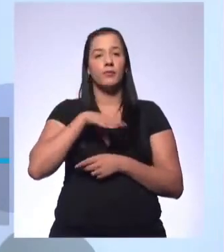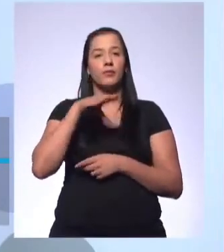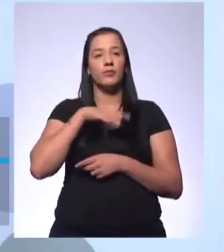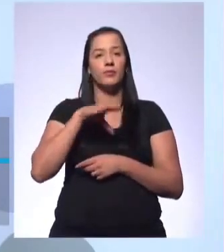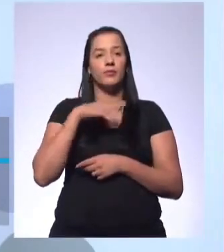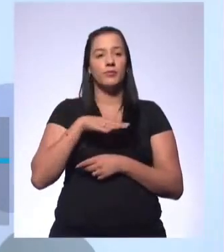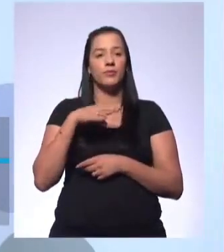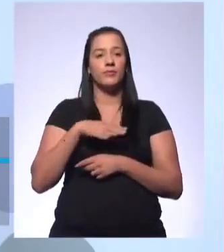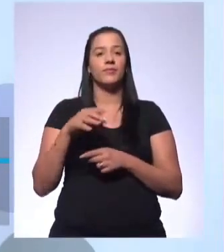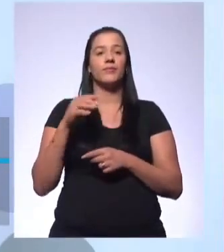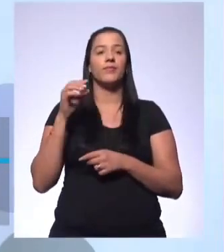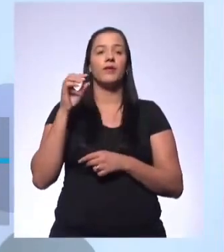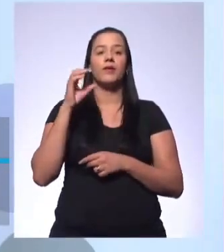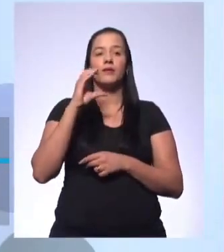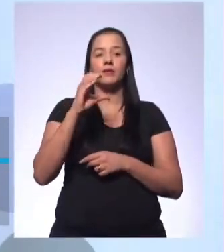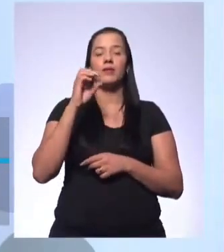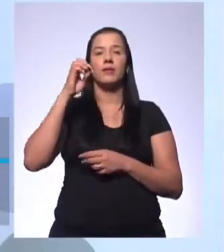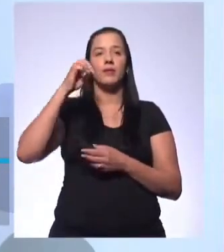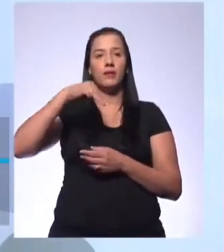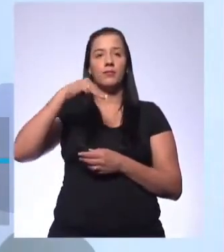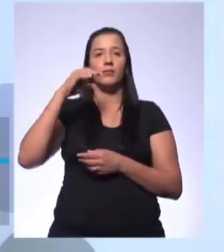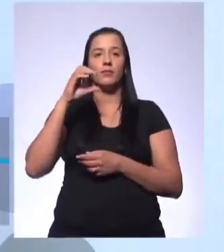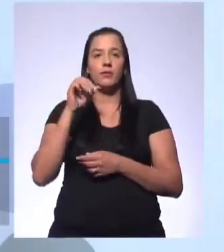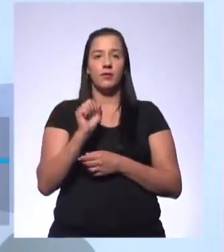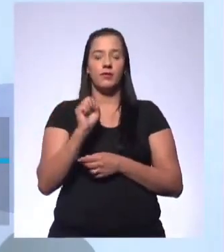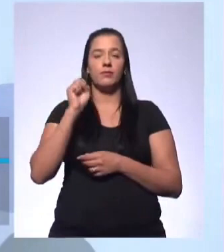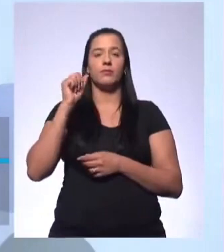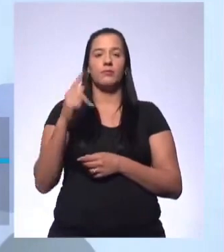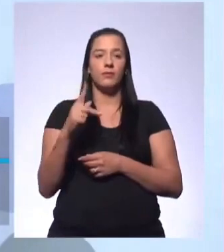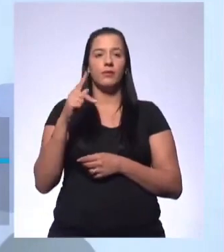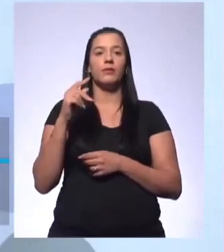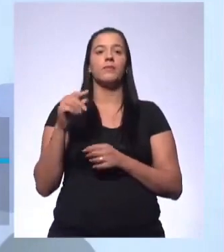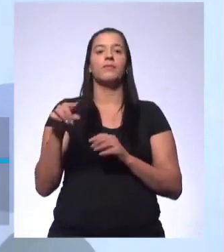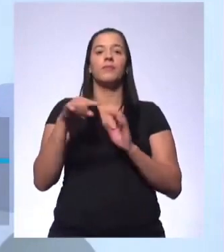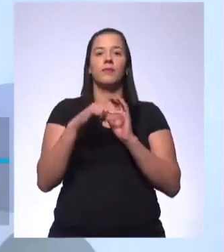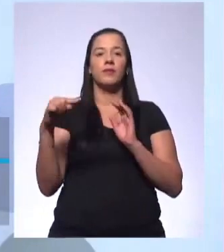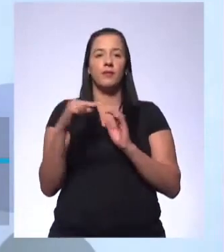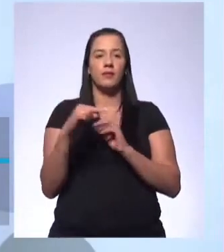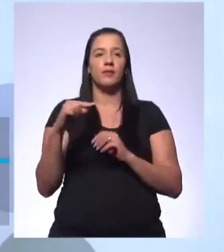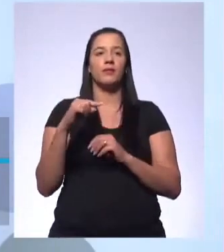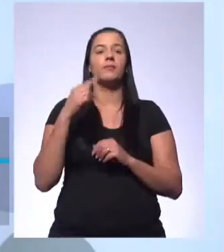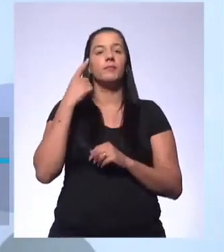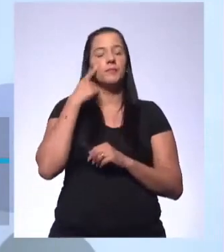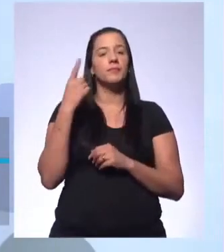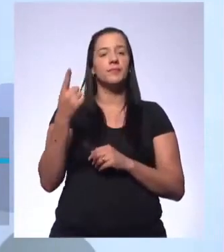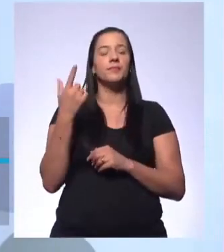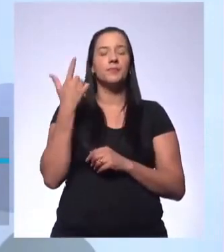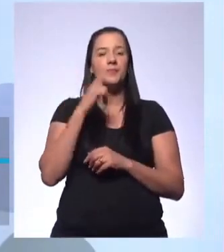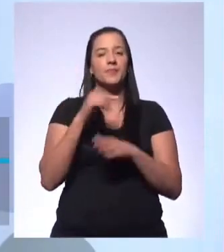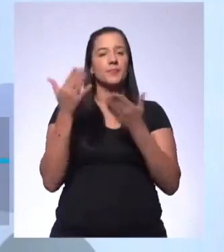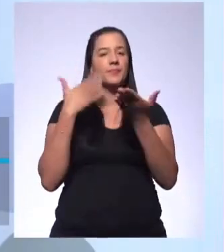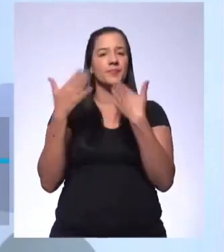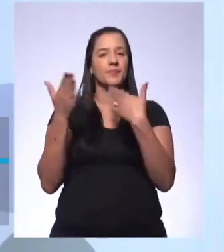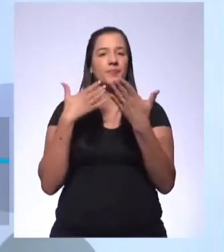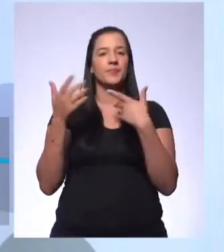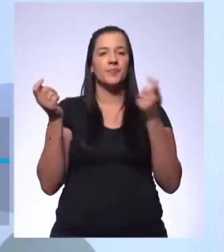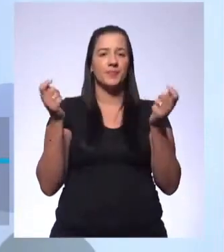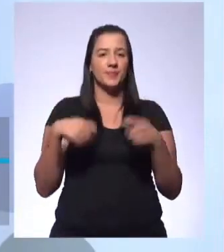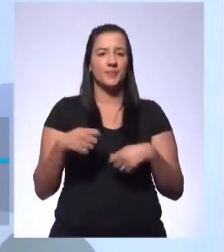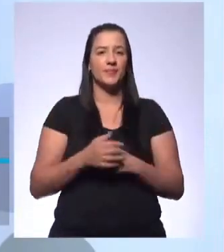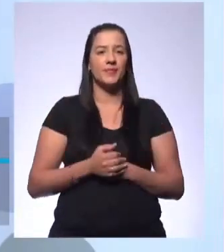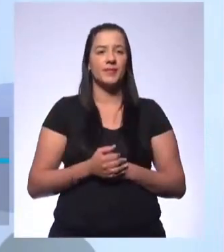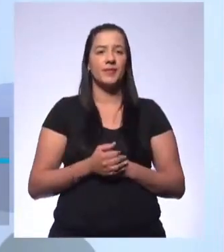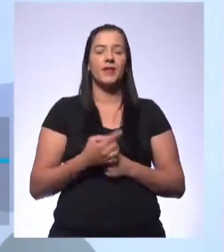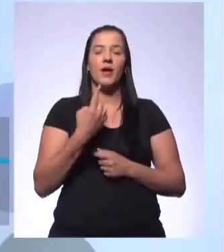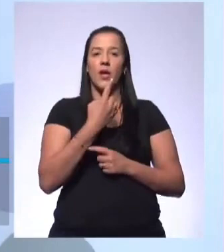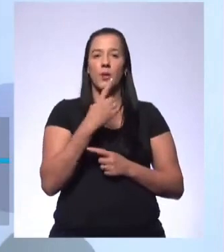underline, EM. Língua Portuguesa, CMSP, underline, EM. Aí você conversa com a gente, ok? E vamos aí, então, ao